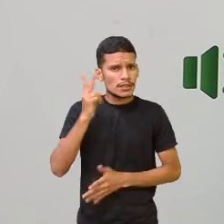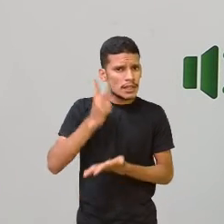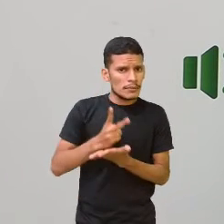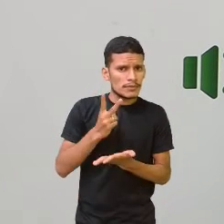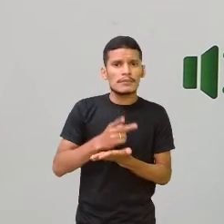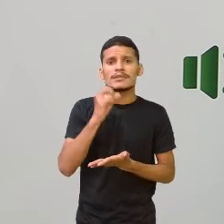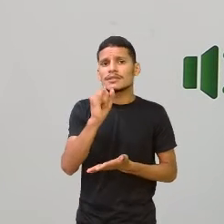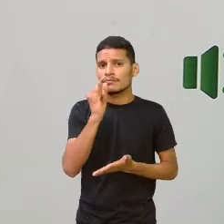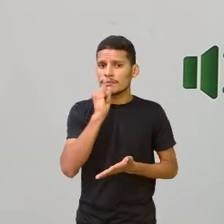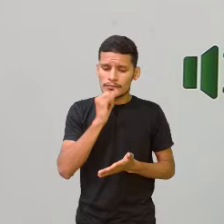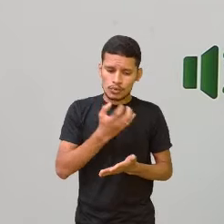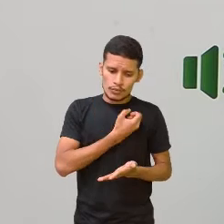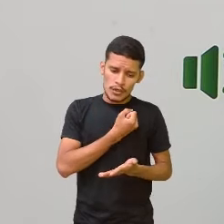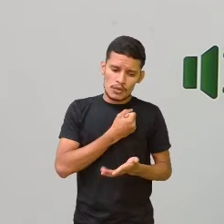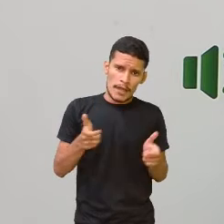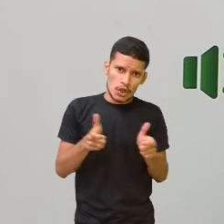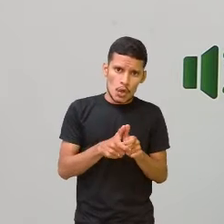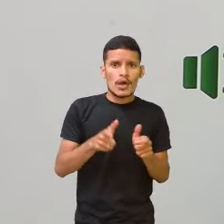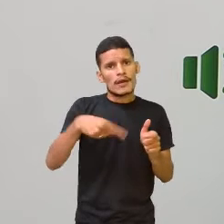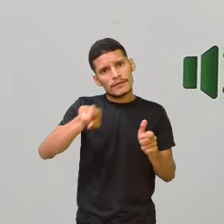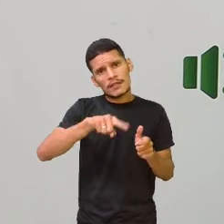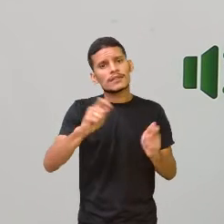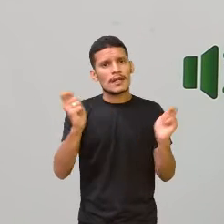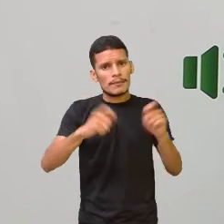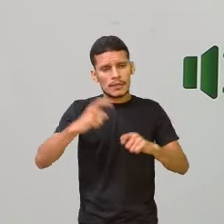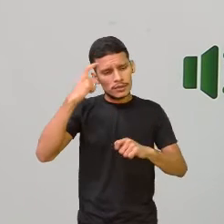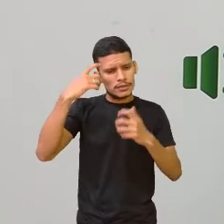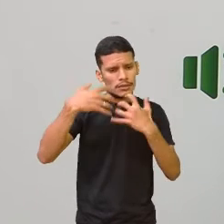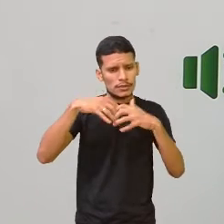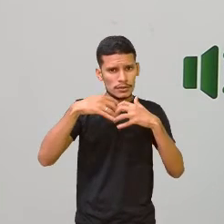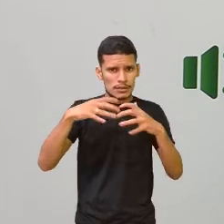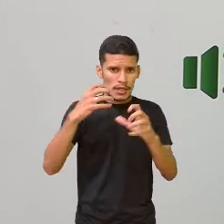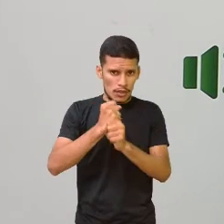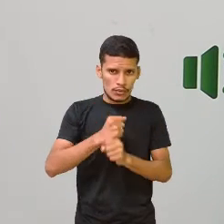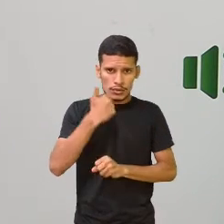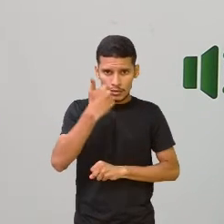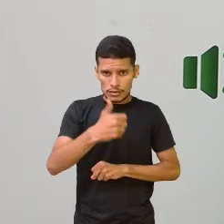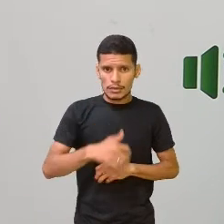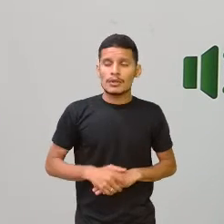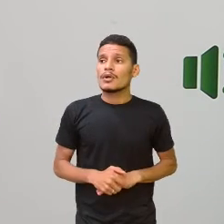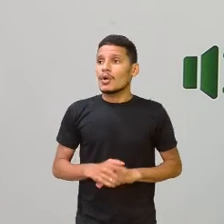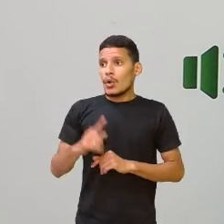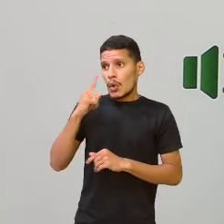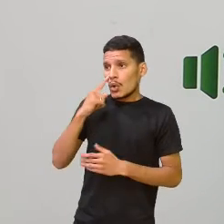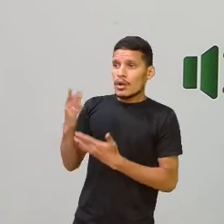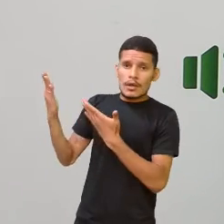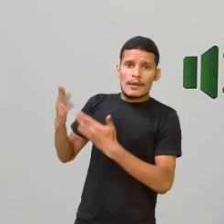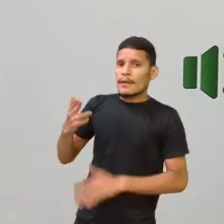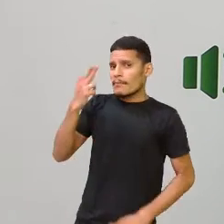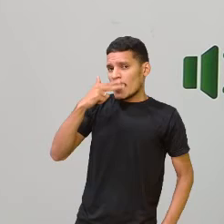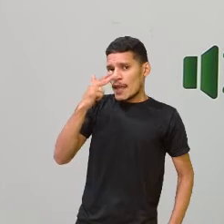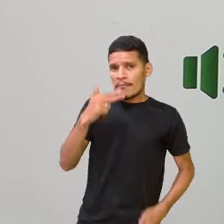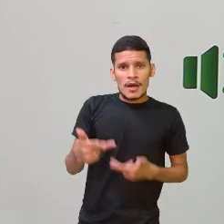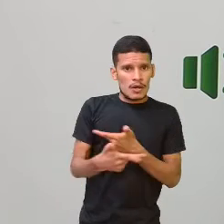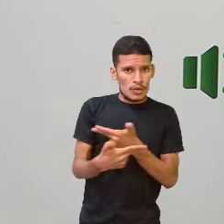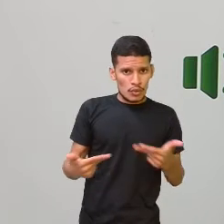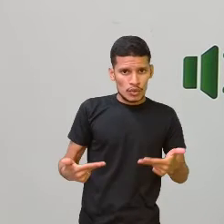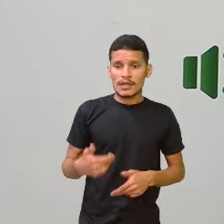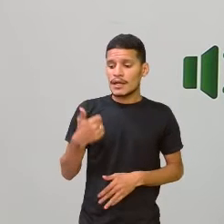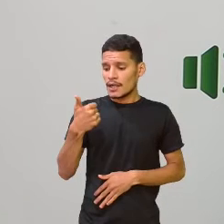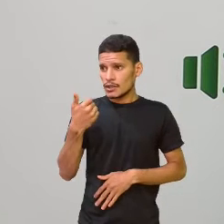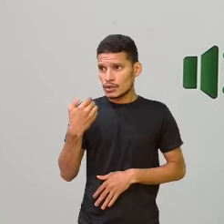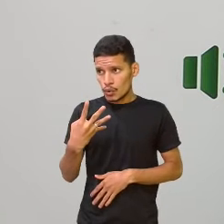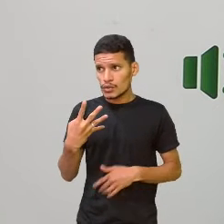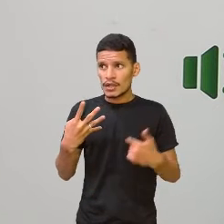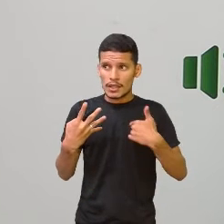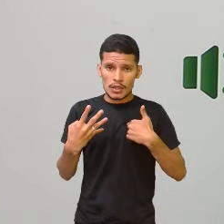menores, resolver na sua mente. Tenta fazer esse cálculo mental, tá? Aqui, ó, mesmo processo, ó. 14